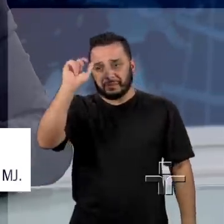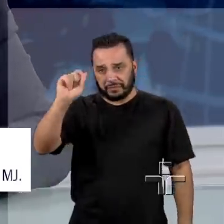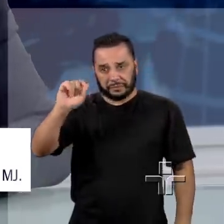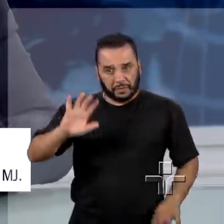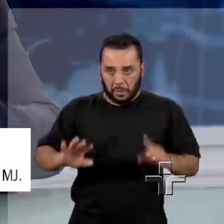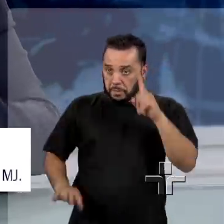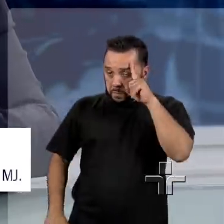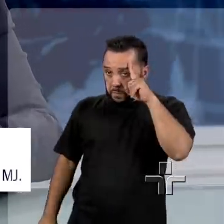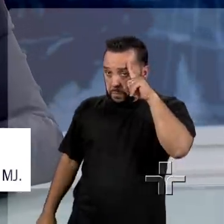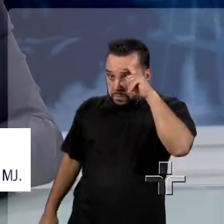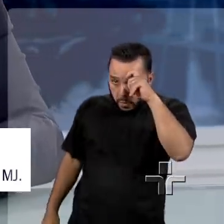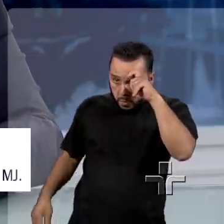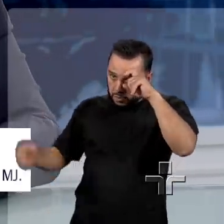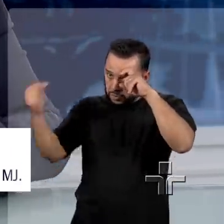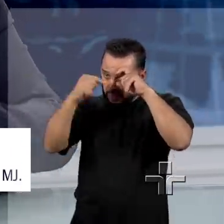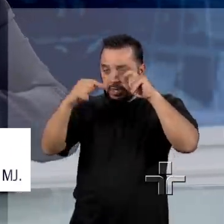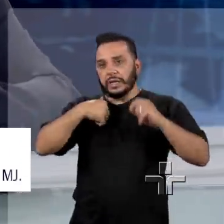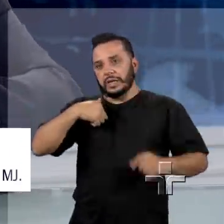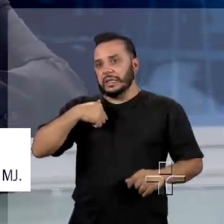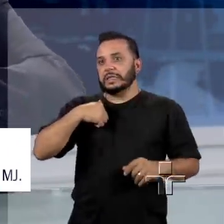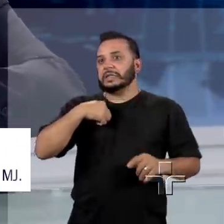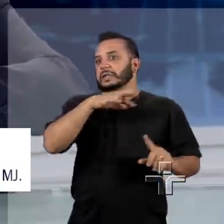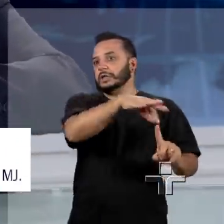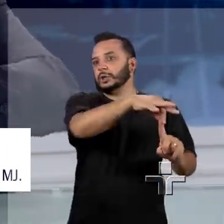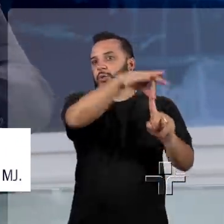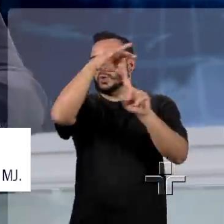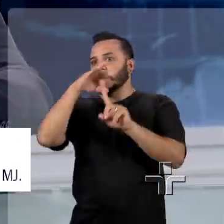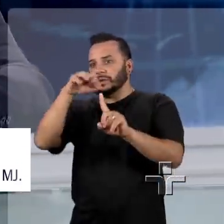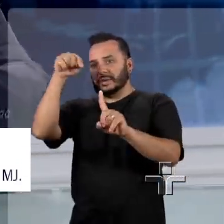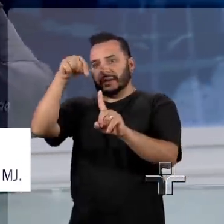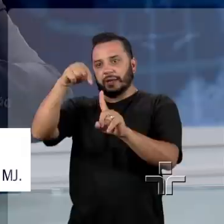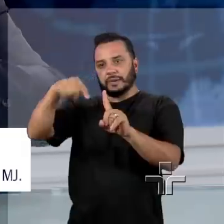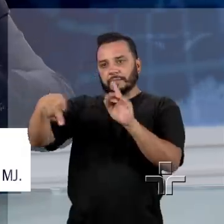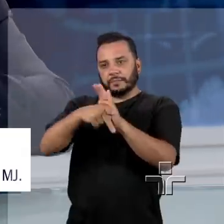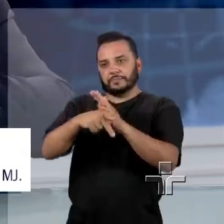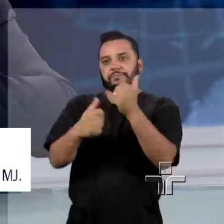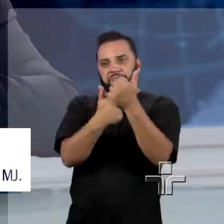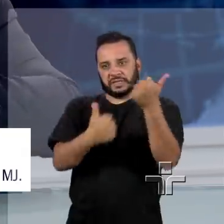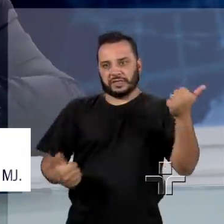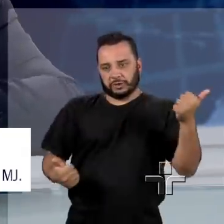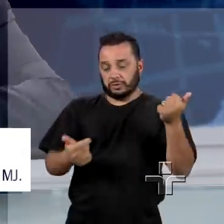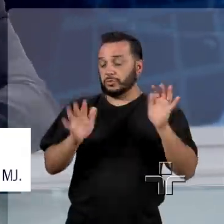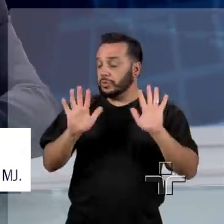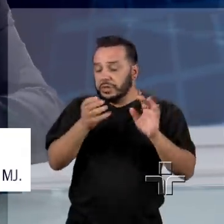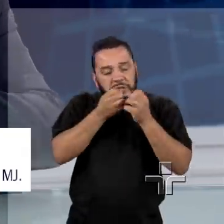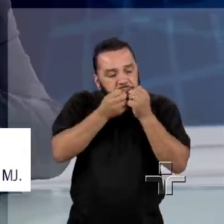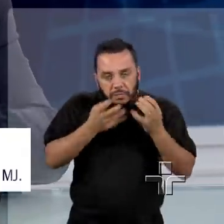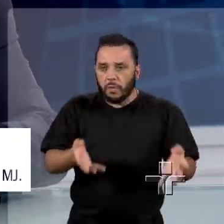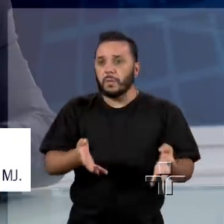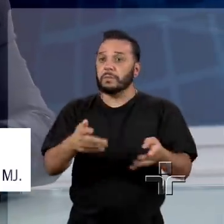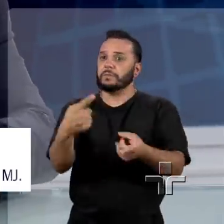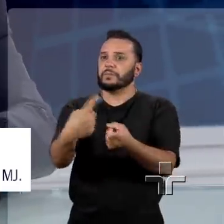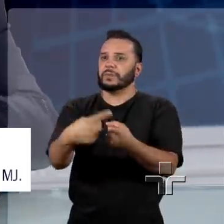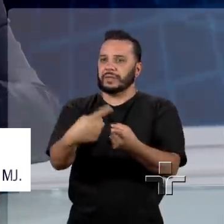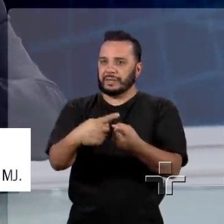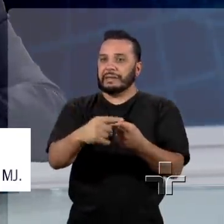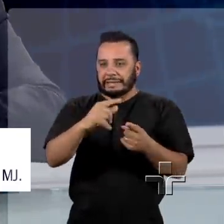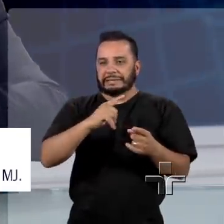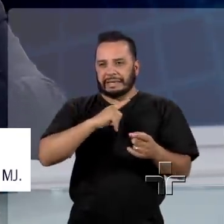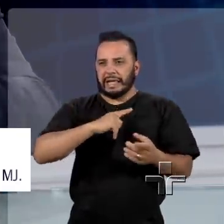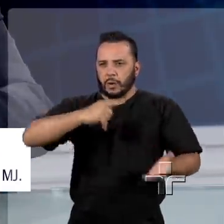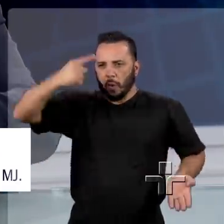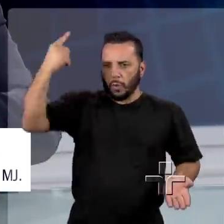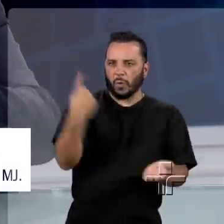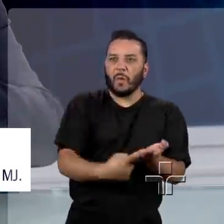Moro tenha sido escolhido ministro, porque isso evidencia uma agenda anticorrupção e